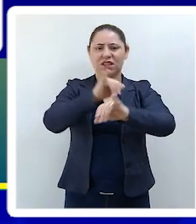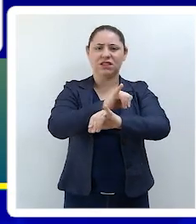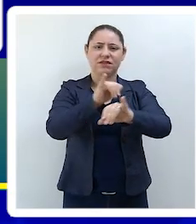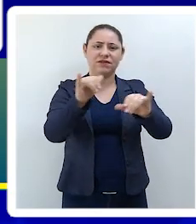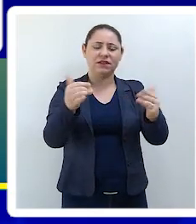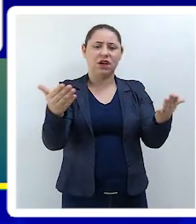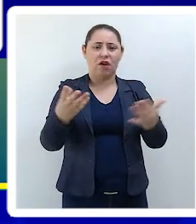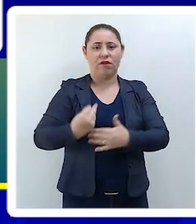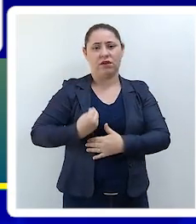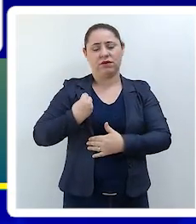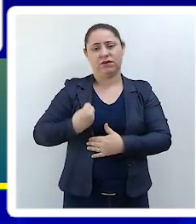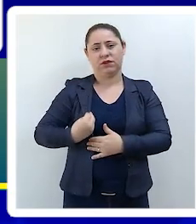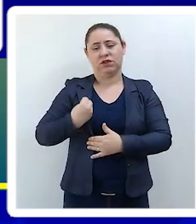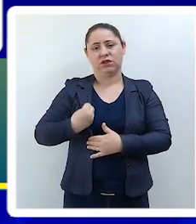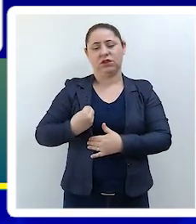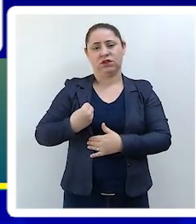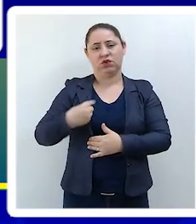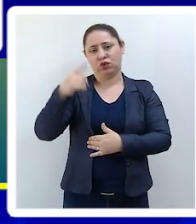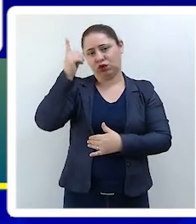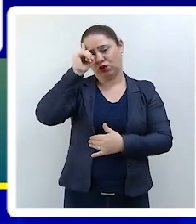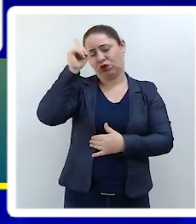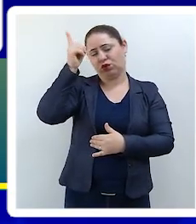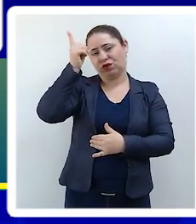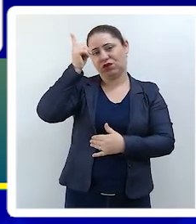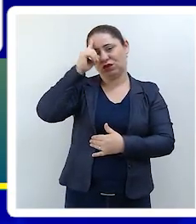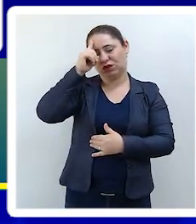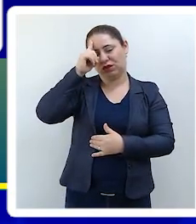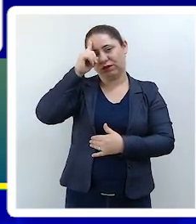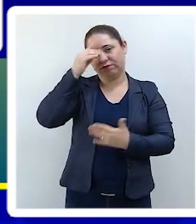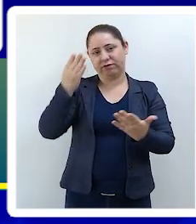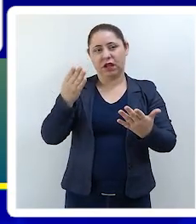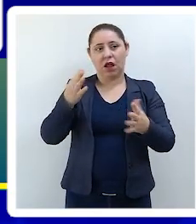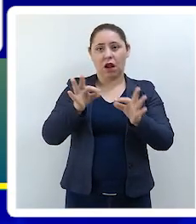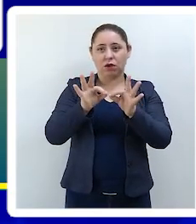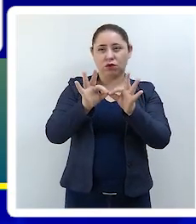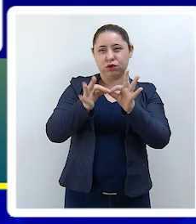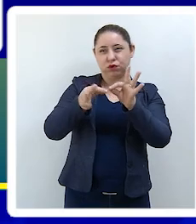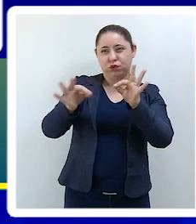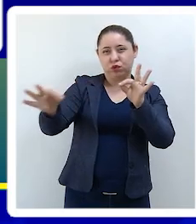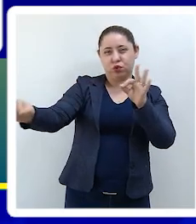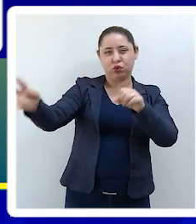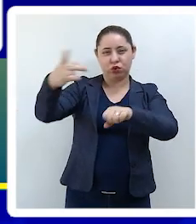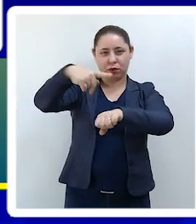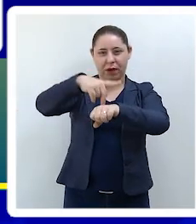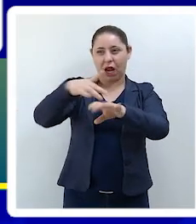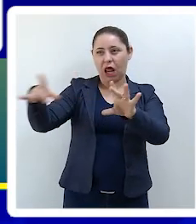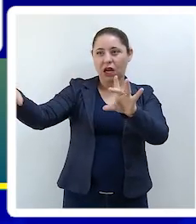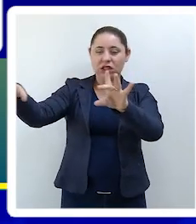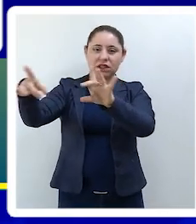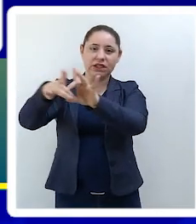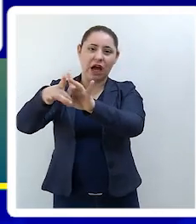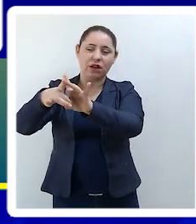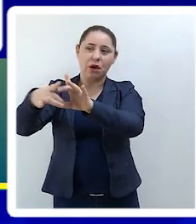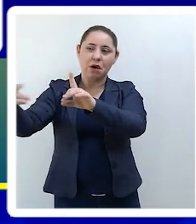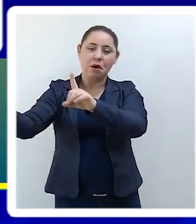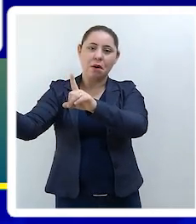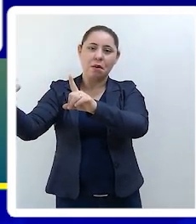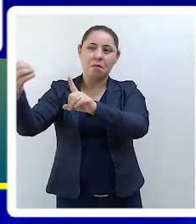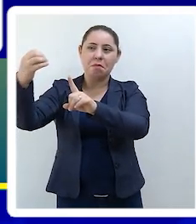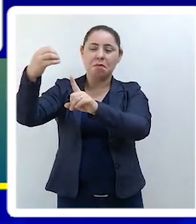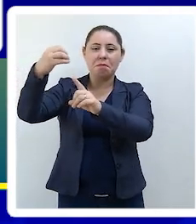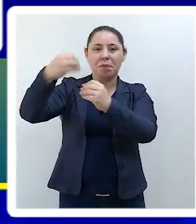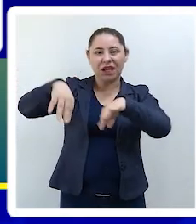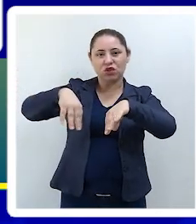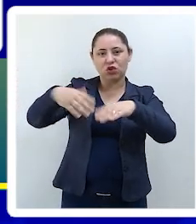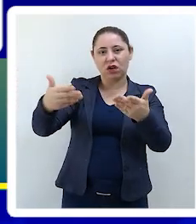tem vivenciado no nosso dia a dia, a gente está longe, né, a gente não é diretamente afetado, mas que